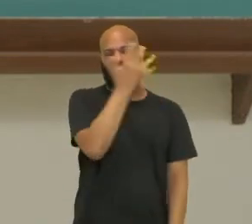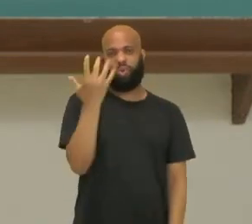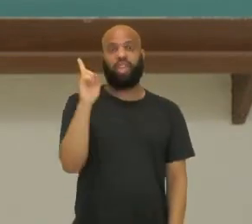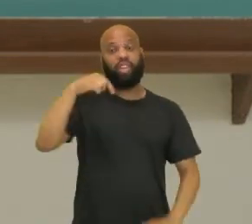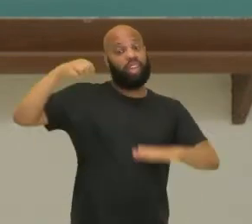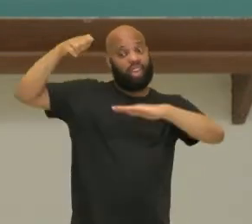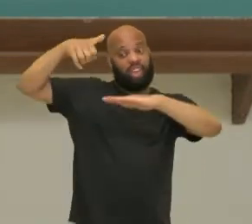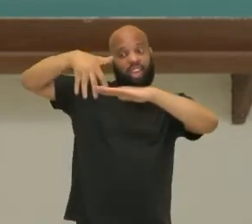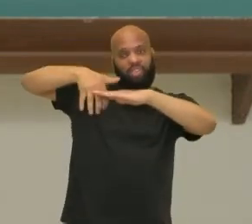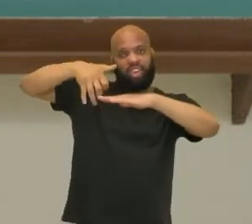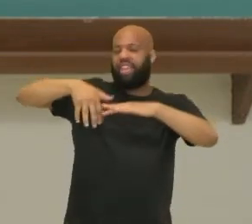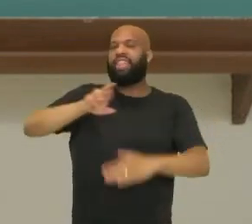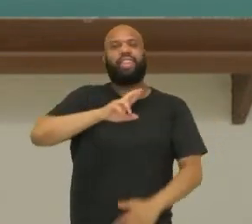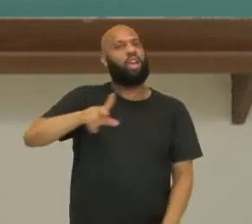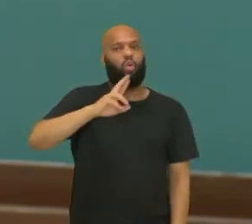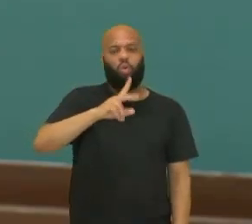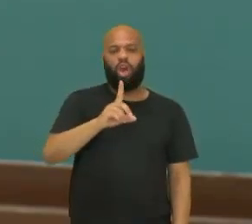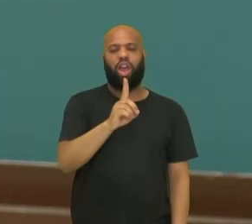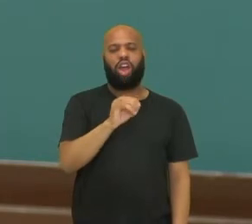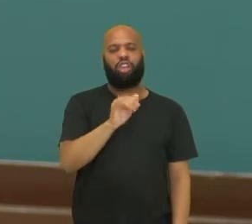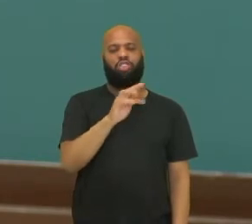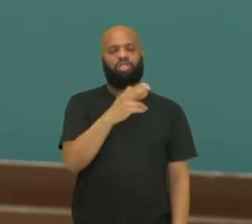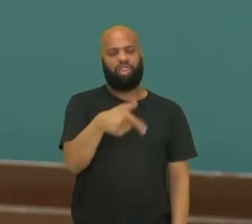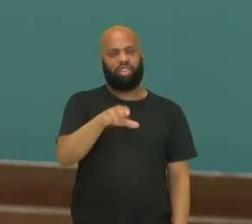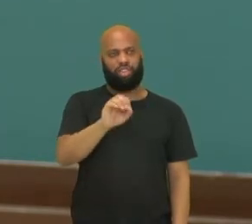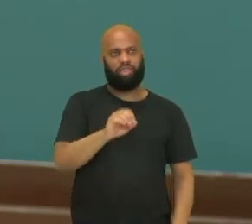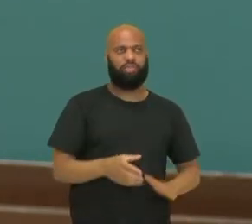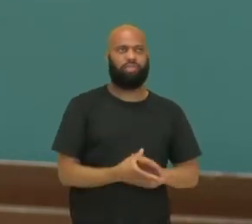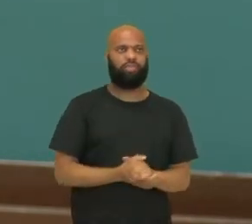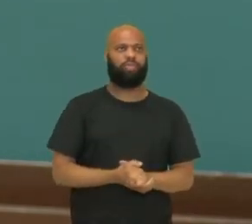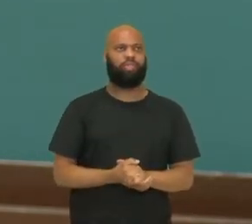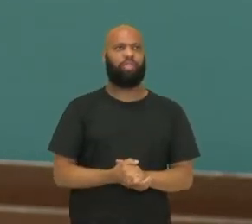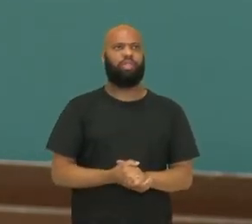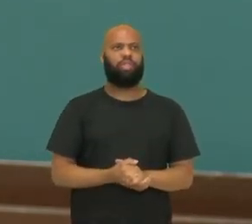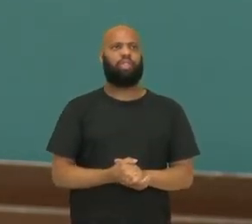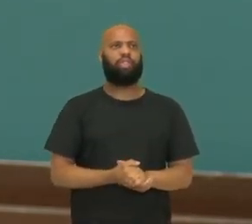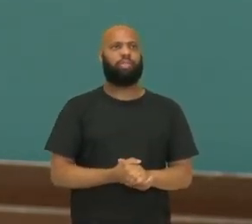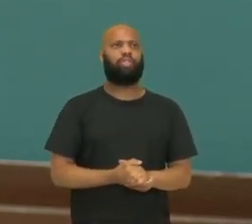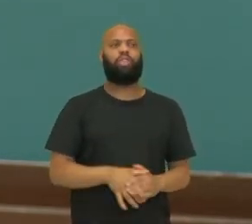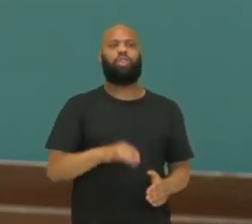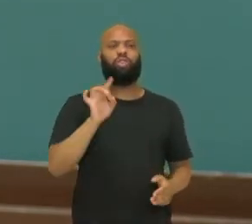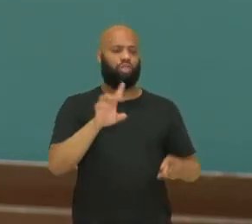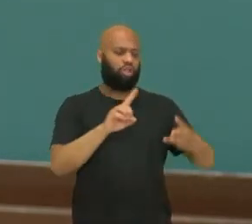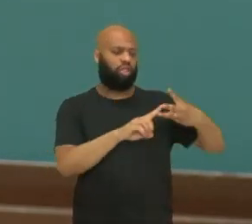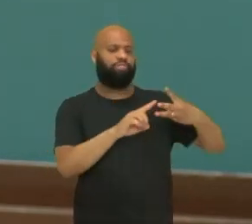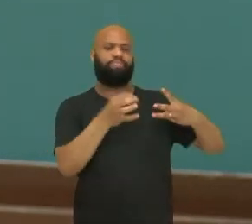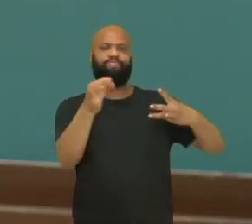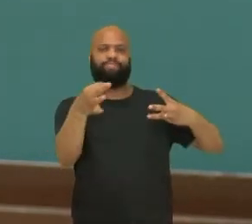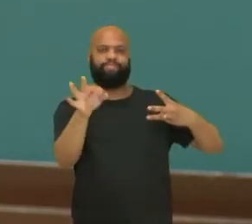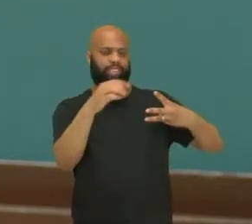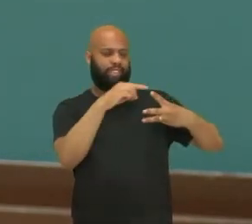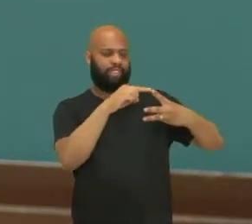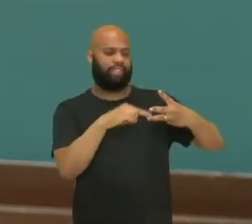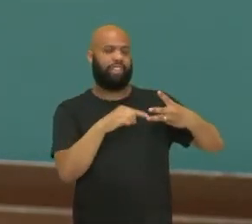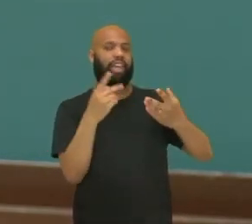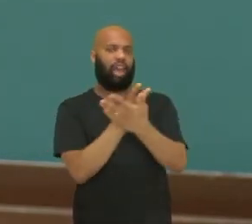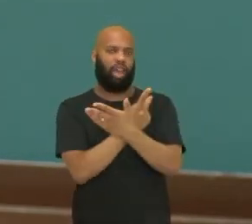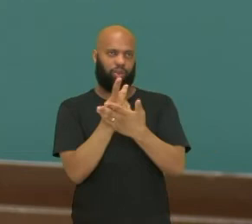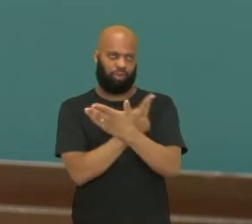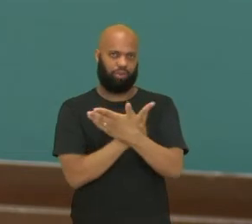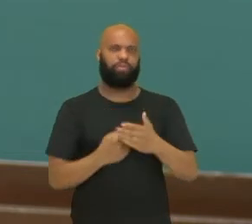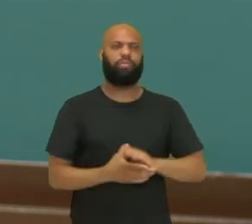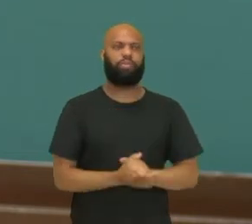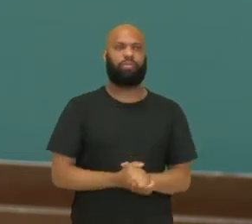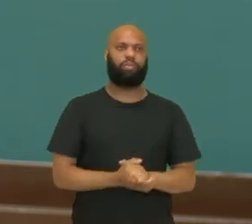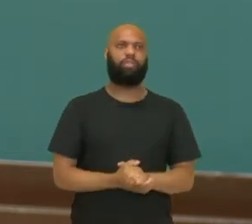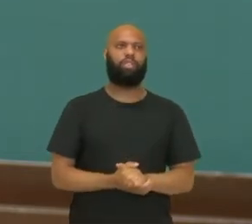refração. Beleza? Então não esqueça disso. Pessoal, então somente a afirmativa 2 ela é correta. Beleza?